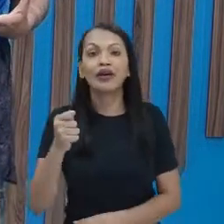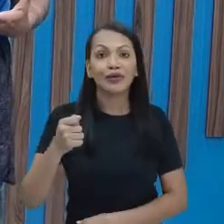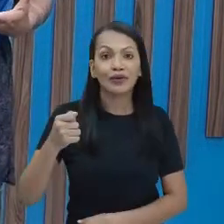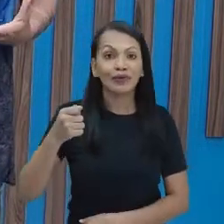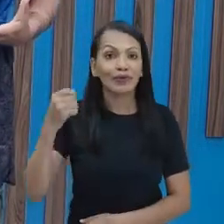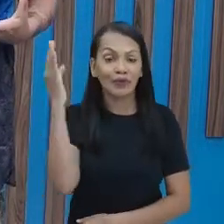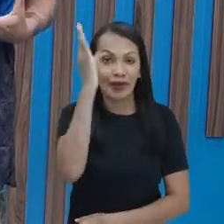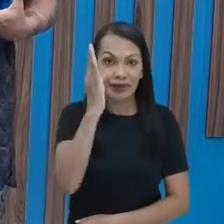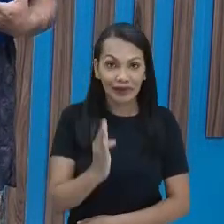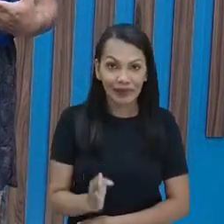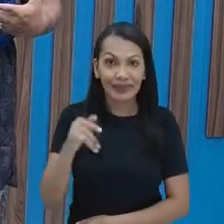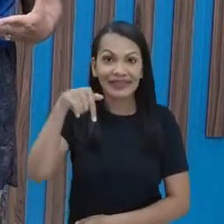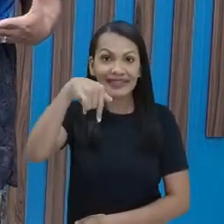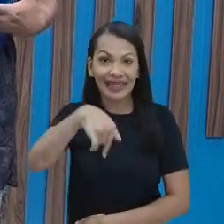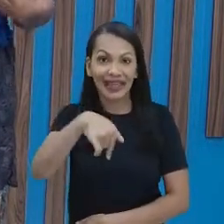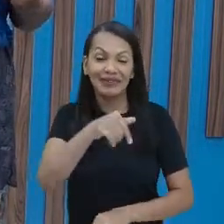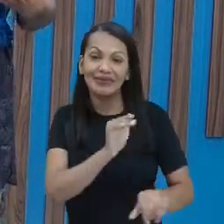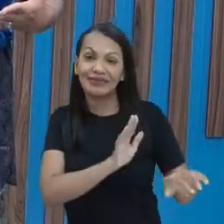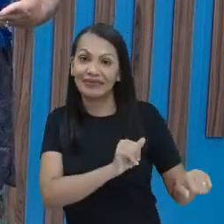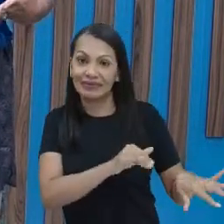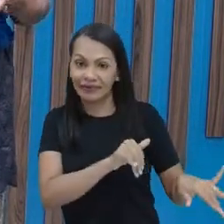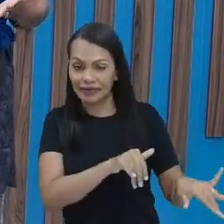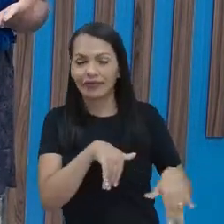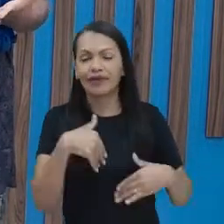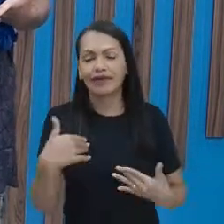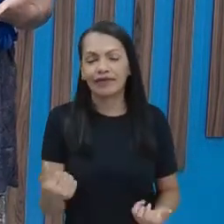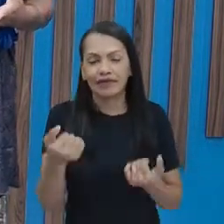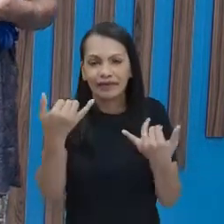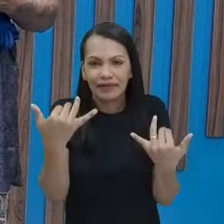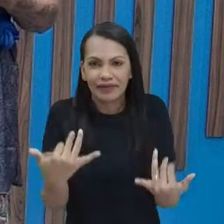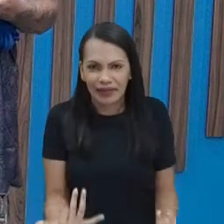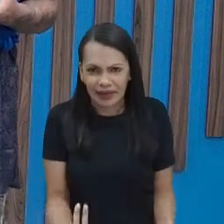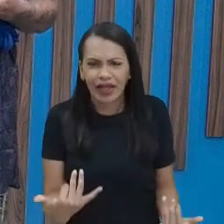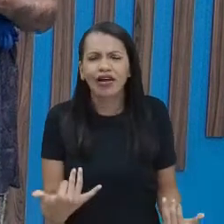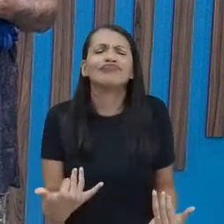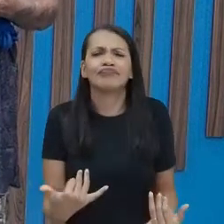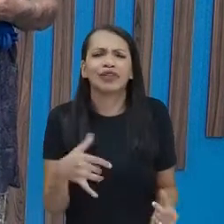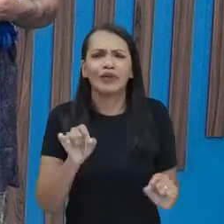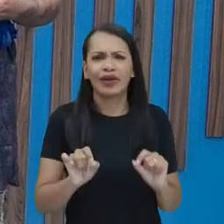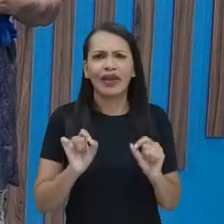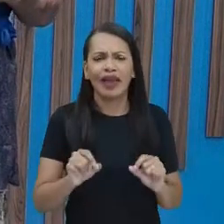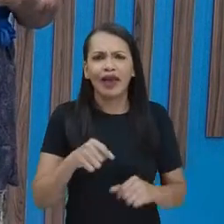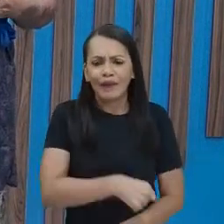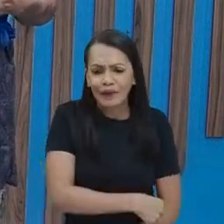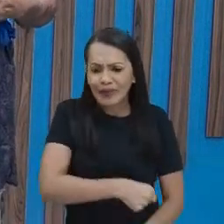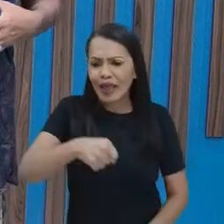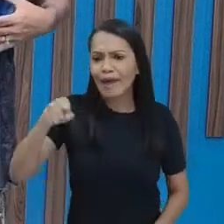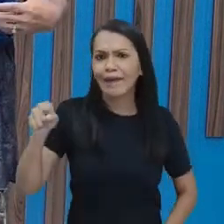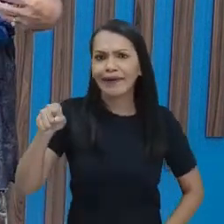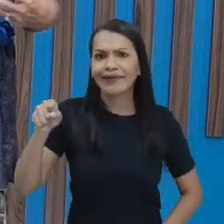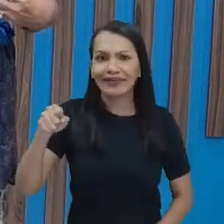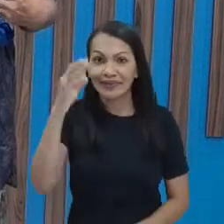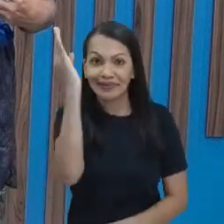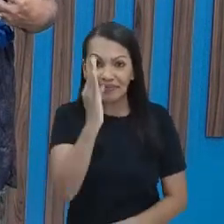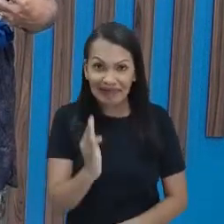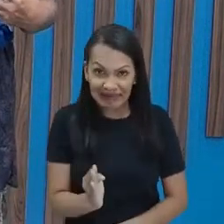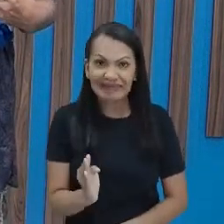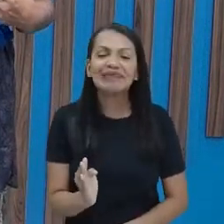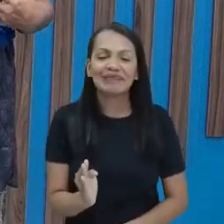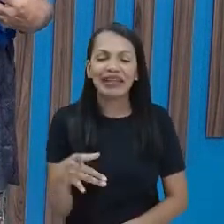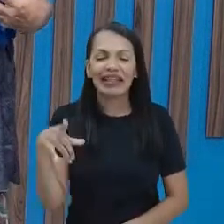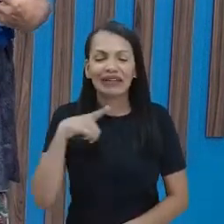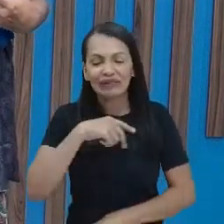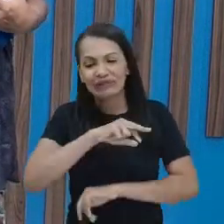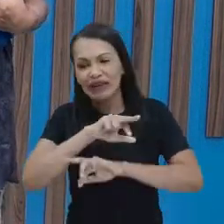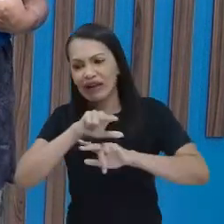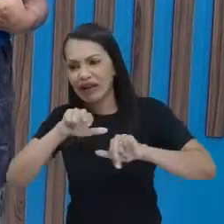setembro. Então, a gente falar a respeito da independência do Brasil é falar justamente que o nosso país já passou por diversas e